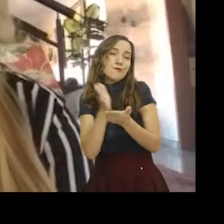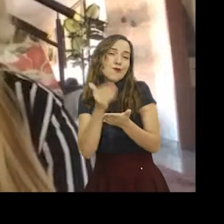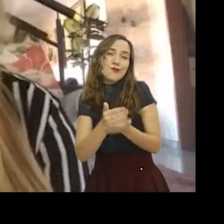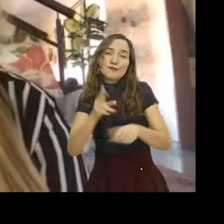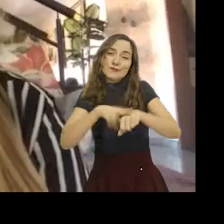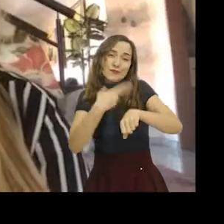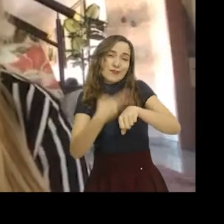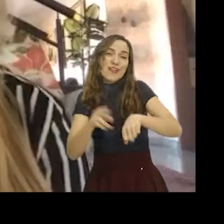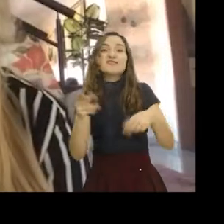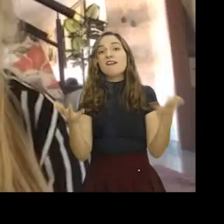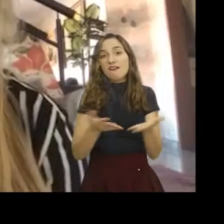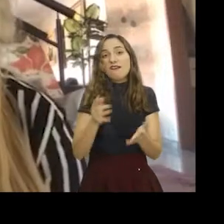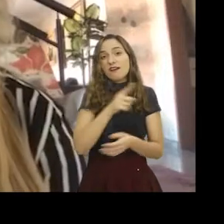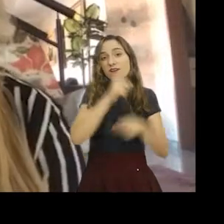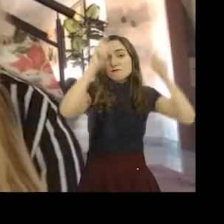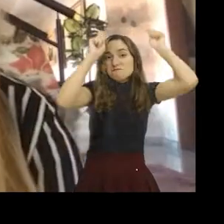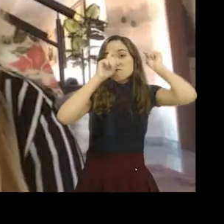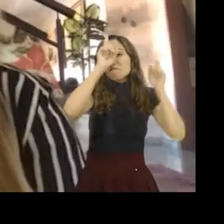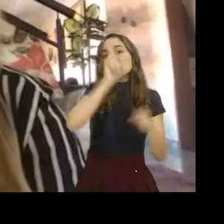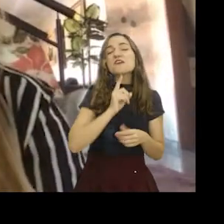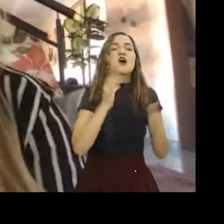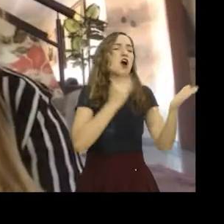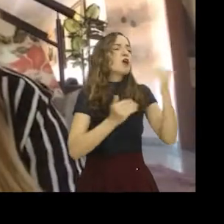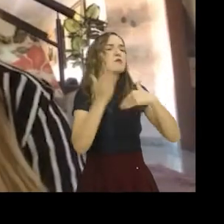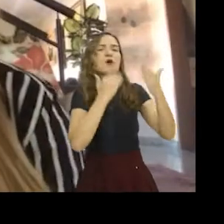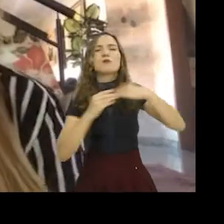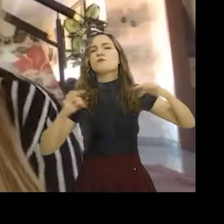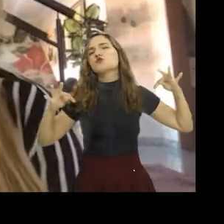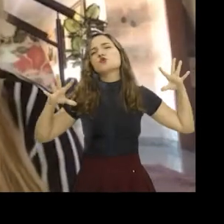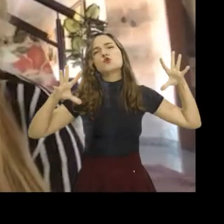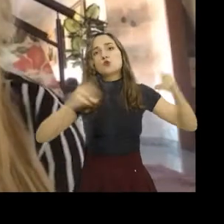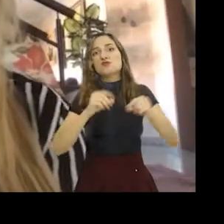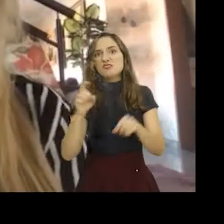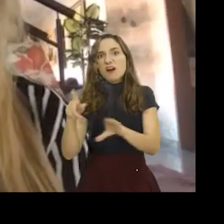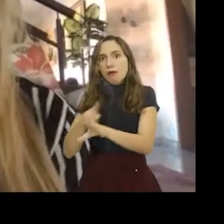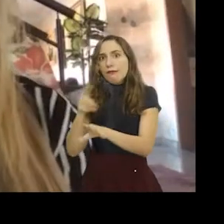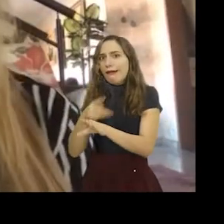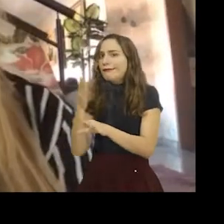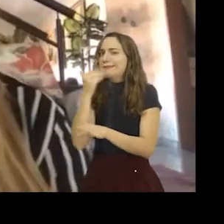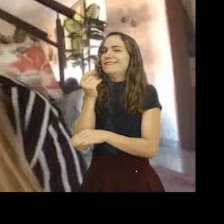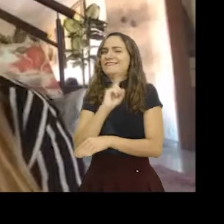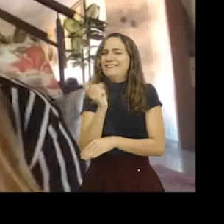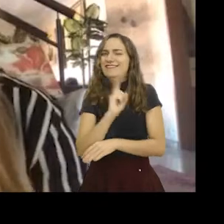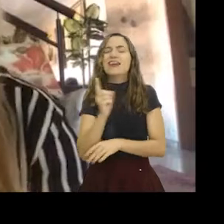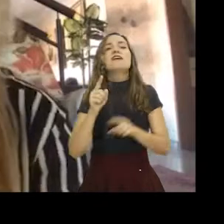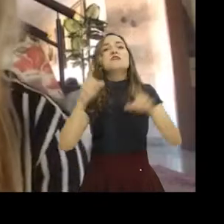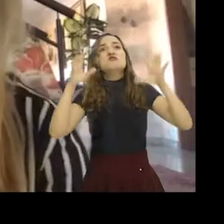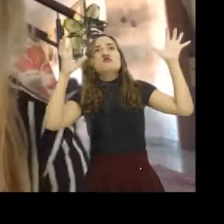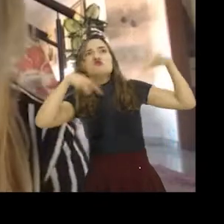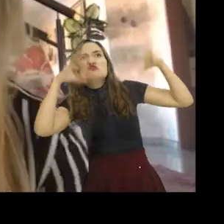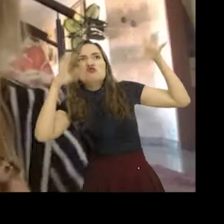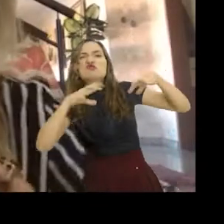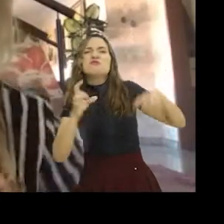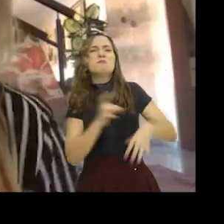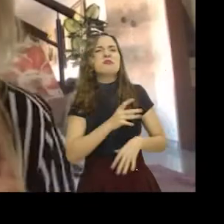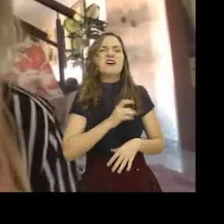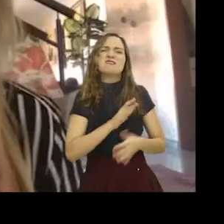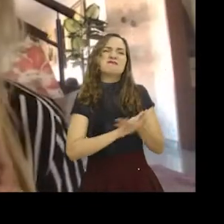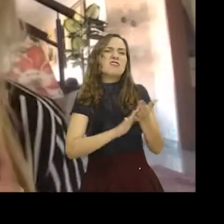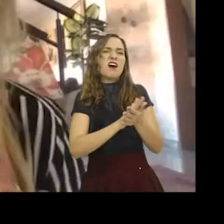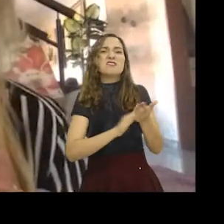ela agora come de tudo menos sola de sapato. Não tem mais medo de chuva e nem foge